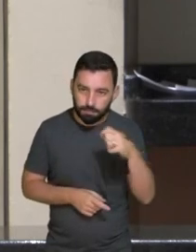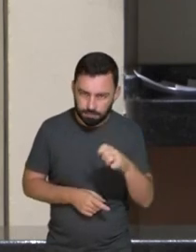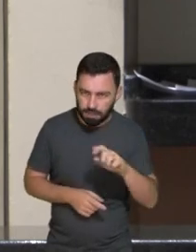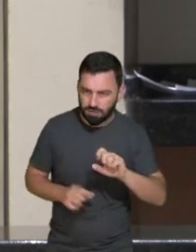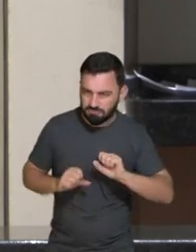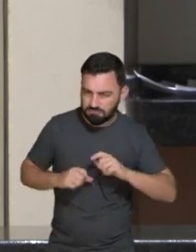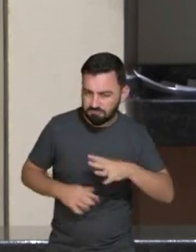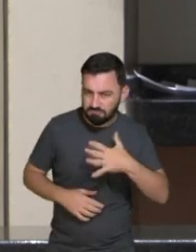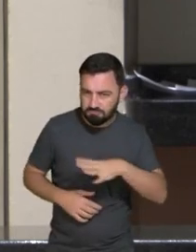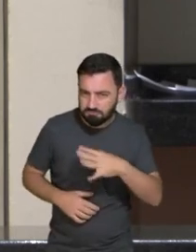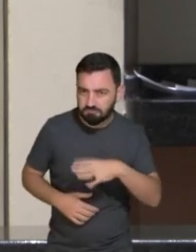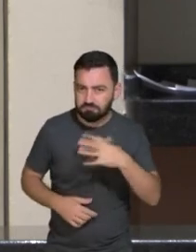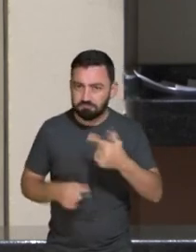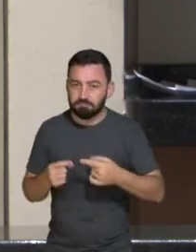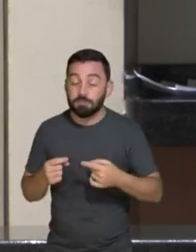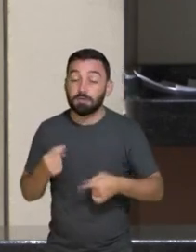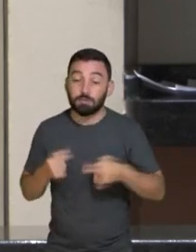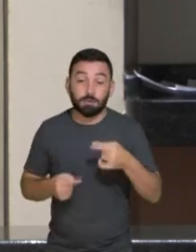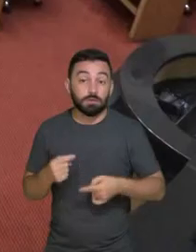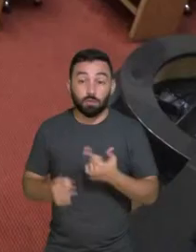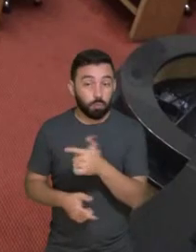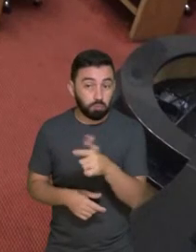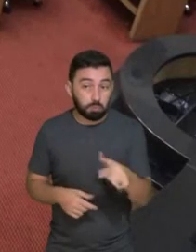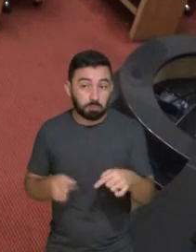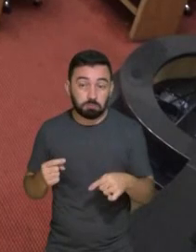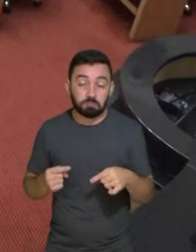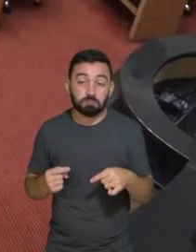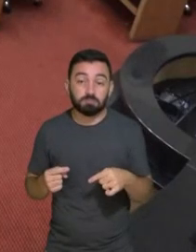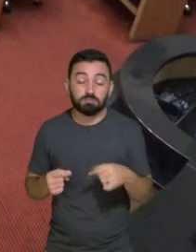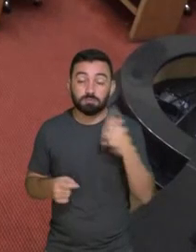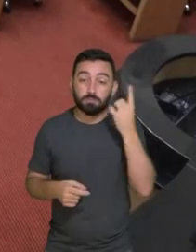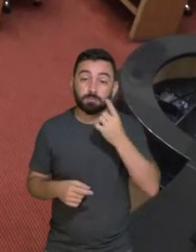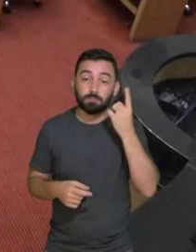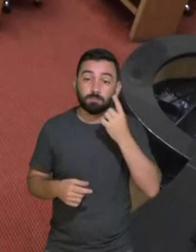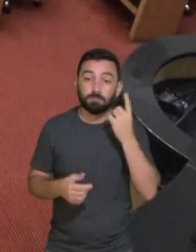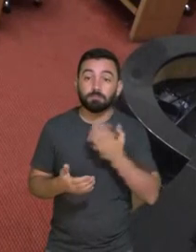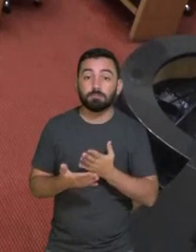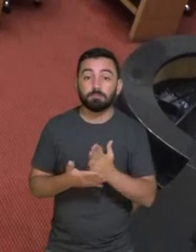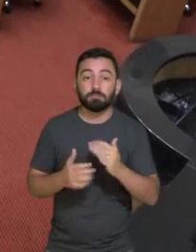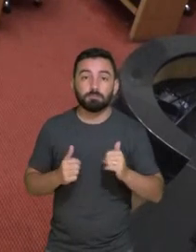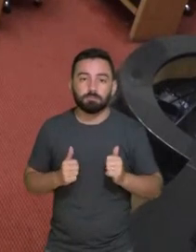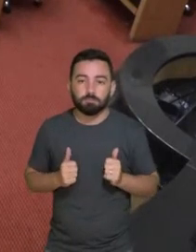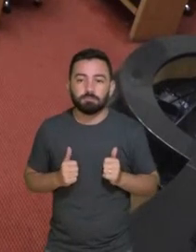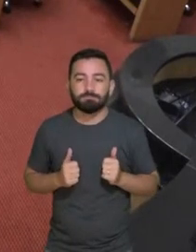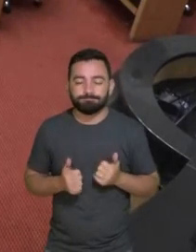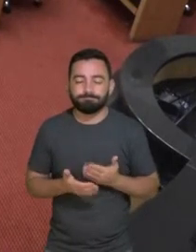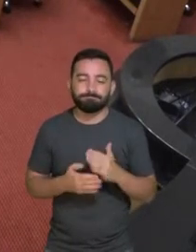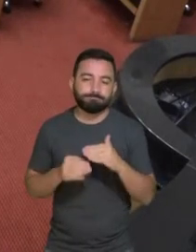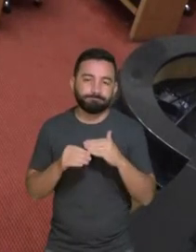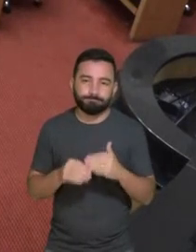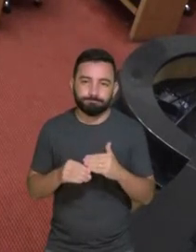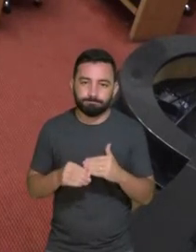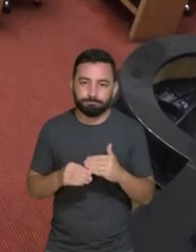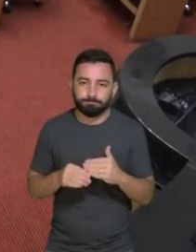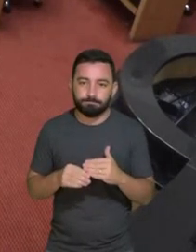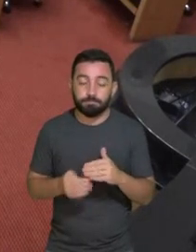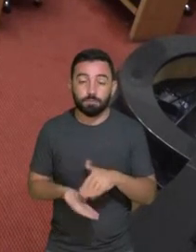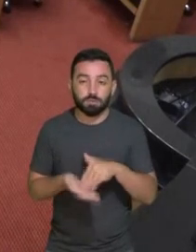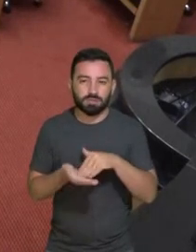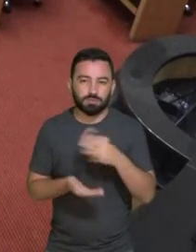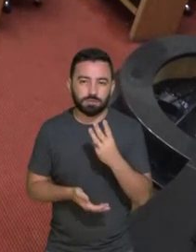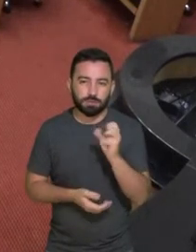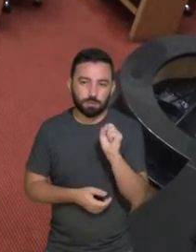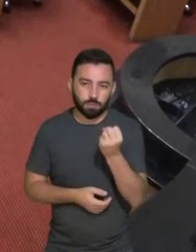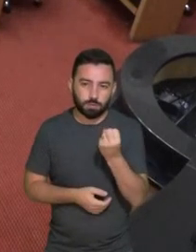em discussão. Não havendo quem queira discutir em votação, deputados que aprovam, permaneçam como se encontram. Aprovado por unanimidade, moção 38,